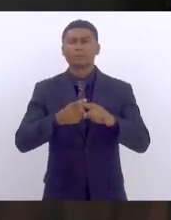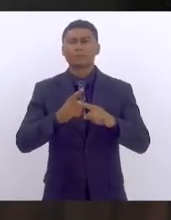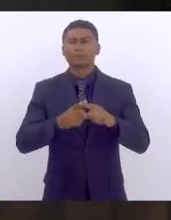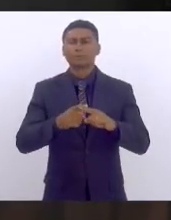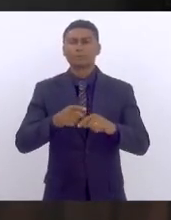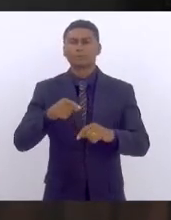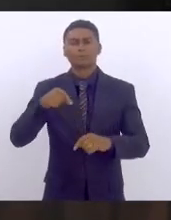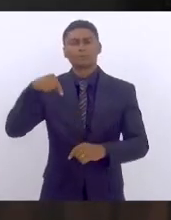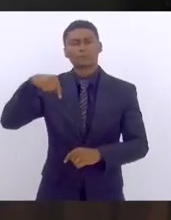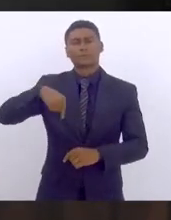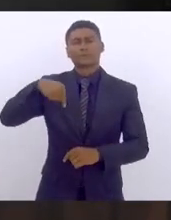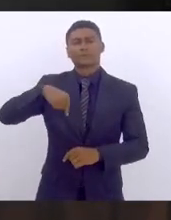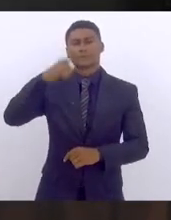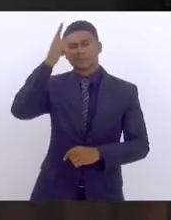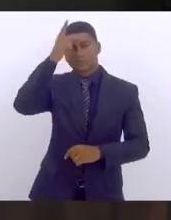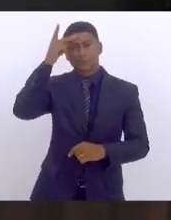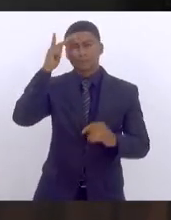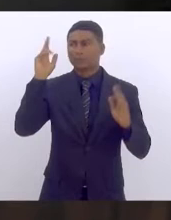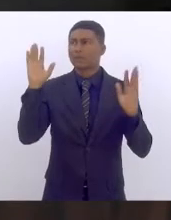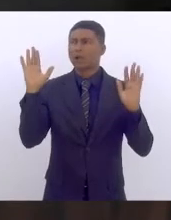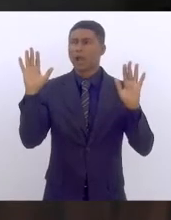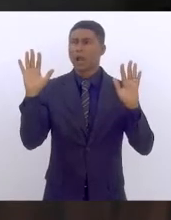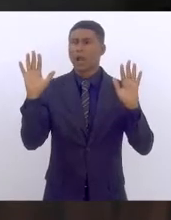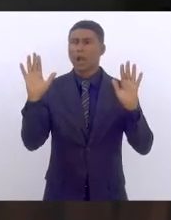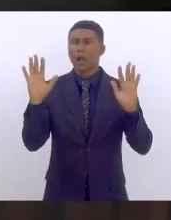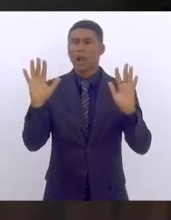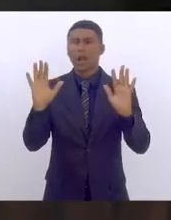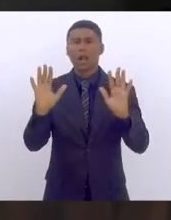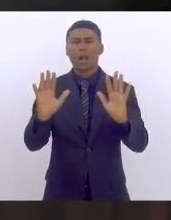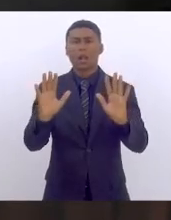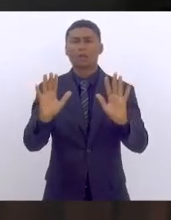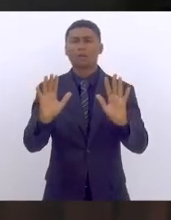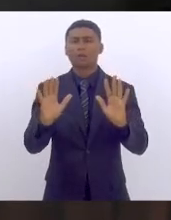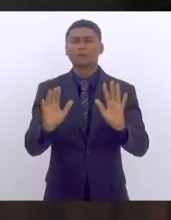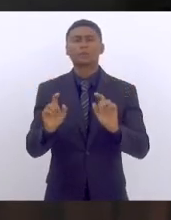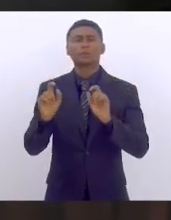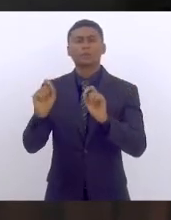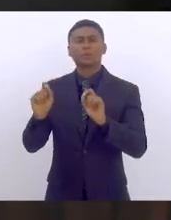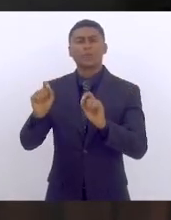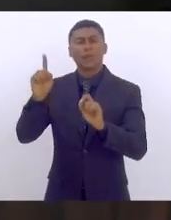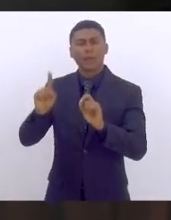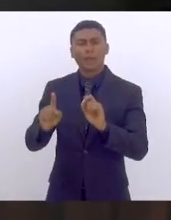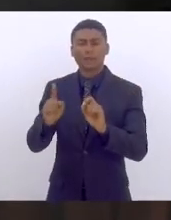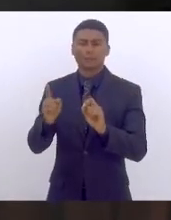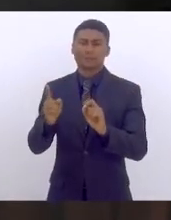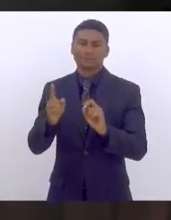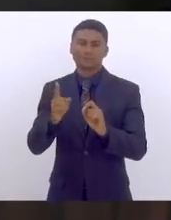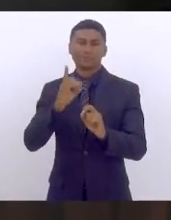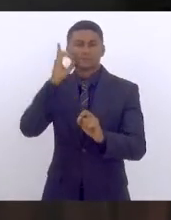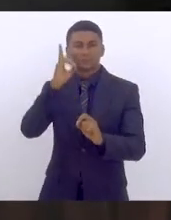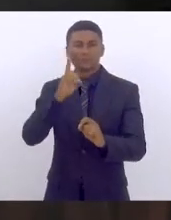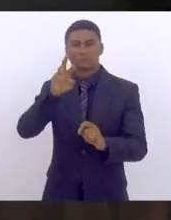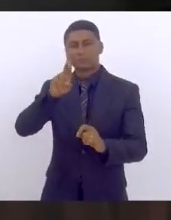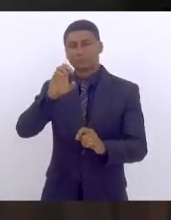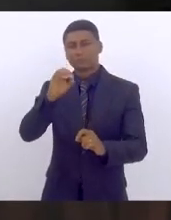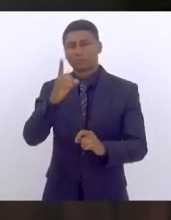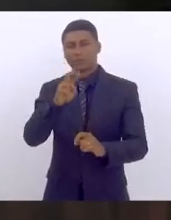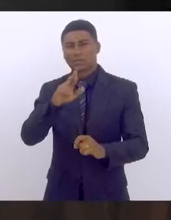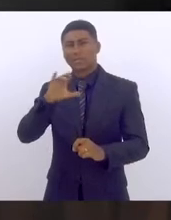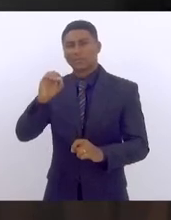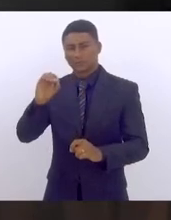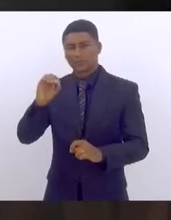cheio de pessoas. Deve ser do projeto do deputado Rodrigo Amorim. É isso aí. Sejam